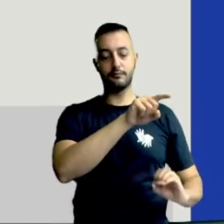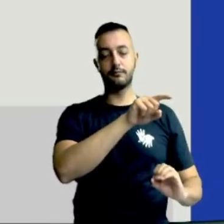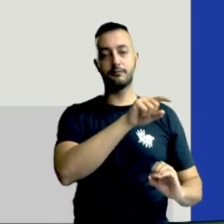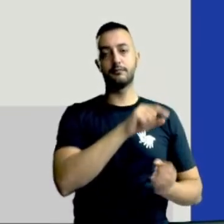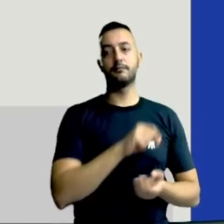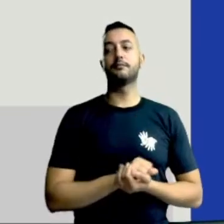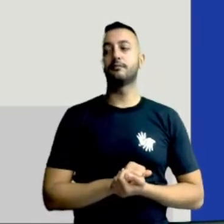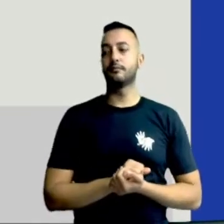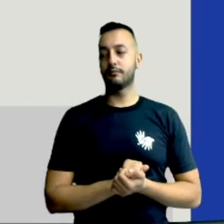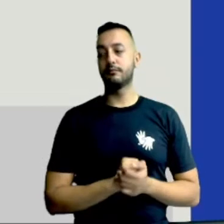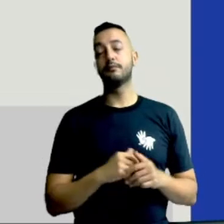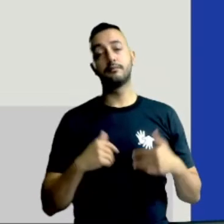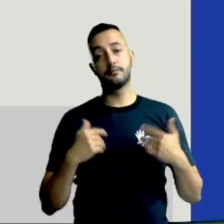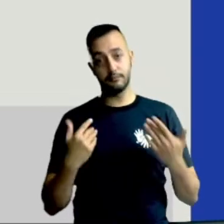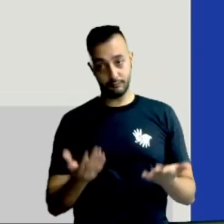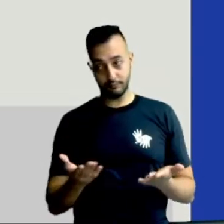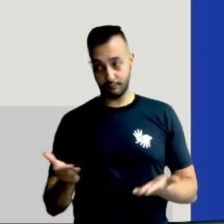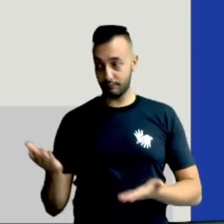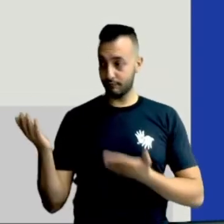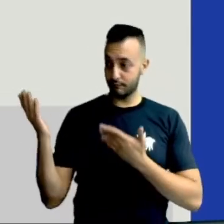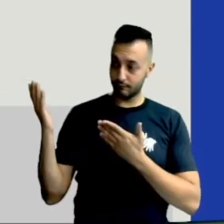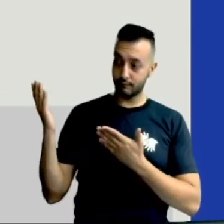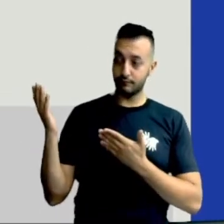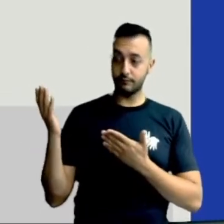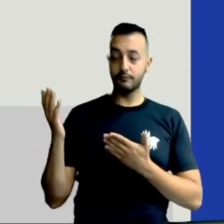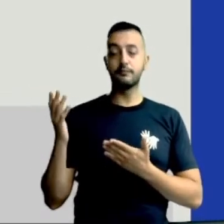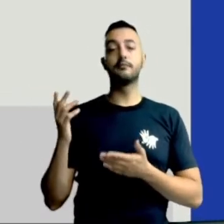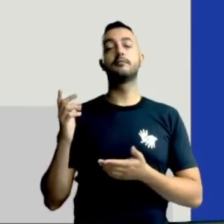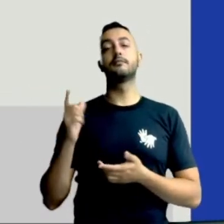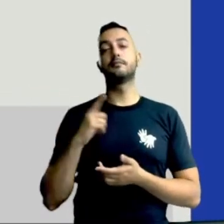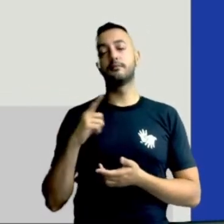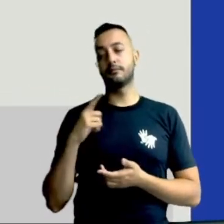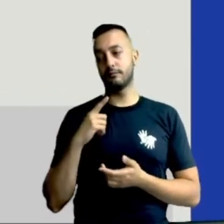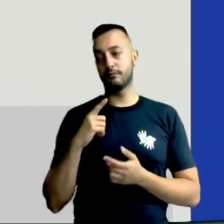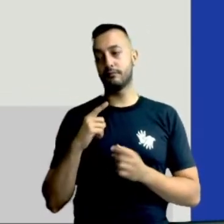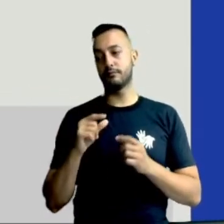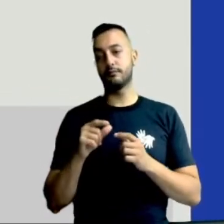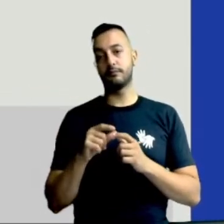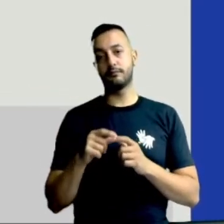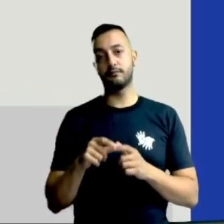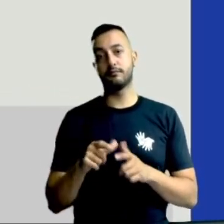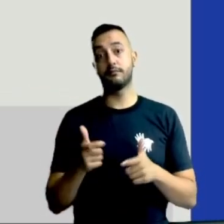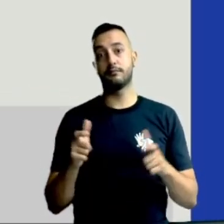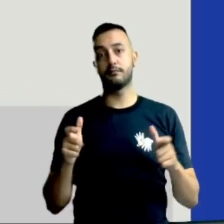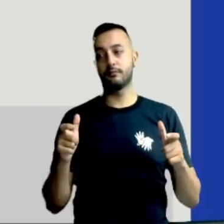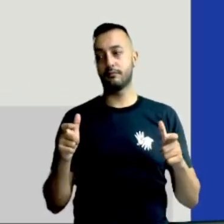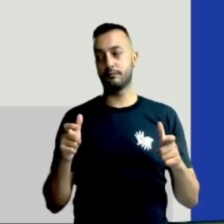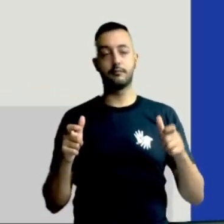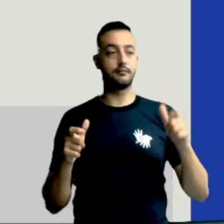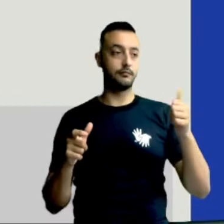0. Então, aqui, ó, a gente tem um crescimento de